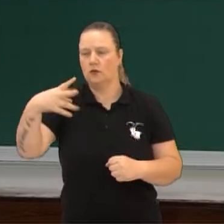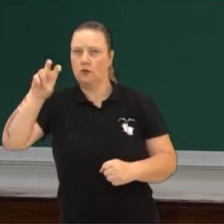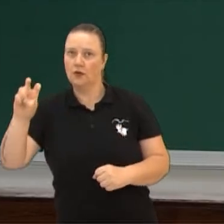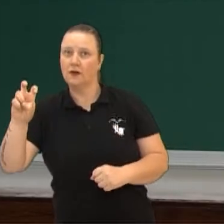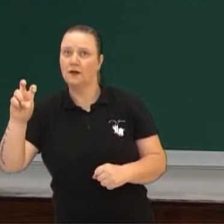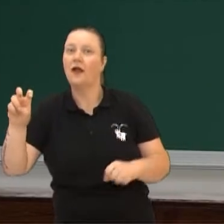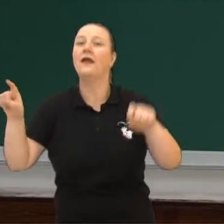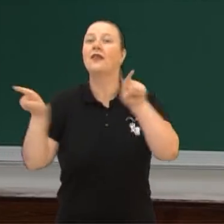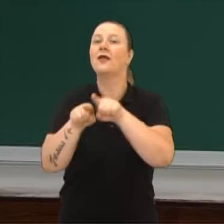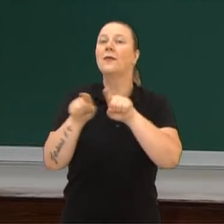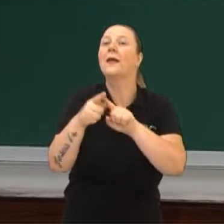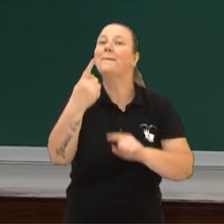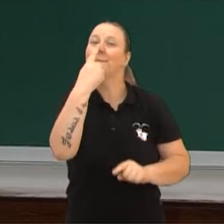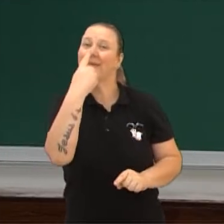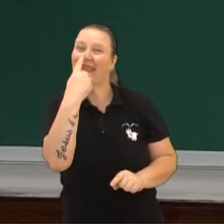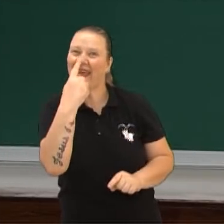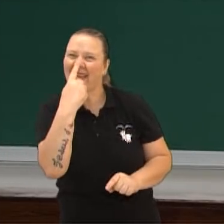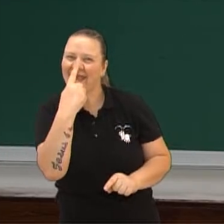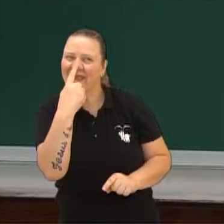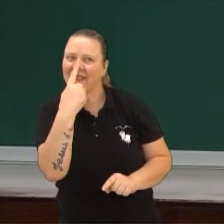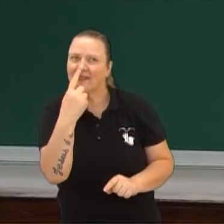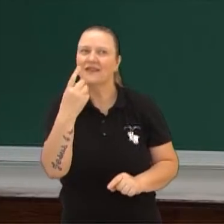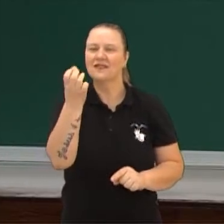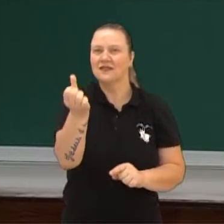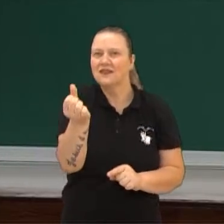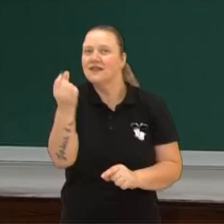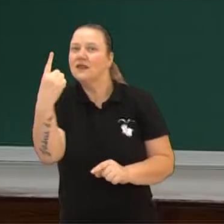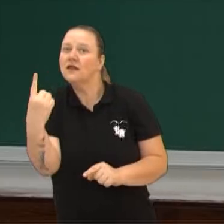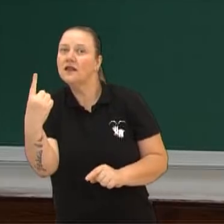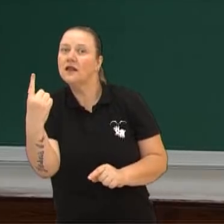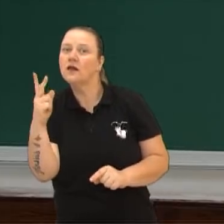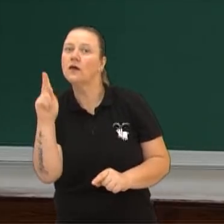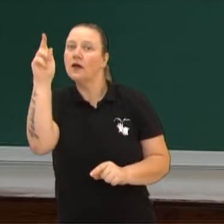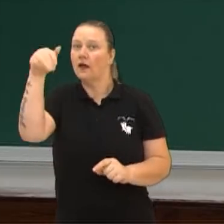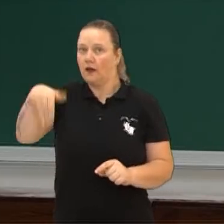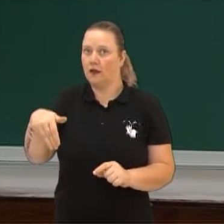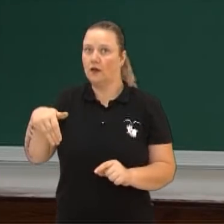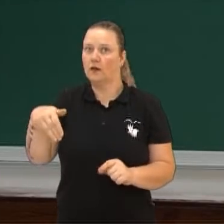com 61 quilômetros quadrados. Então, aqui nós estamos trazendo um dado de